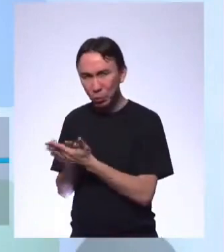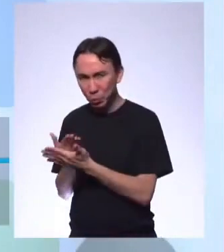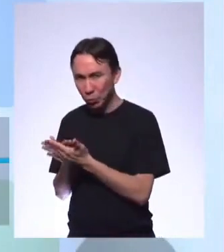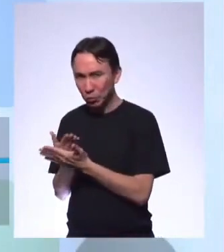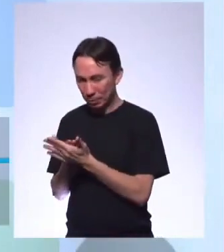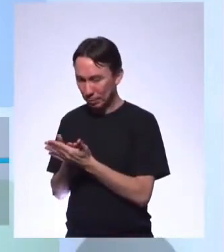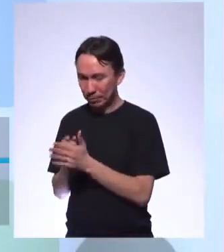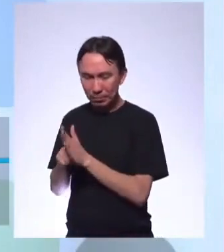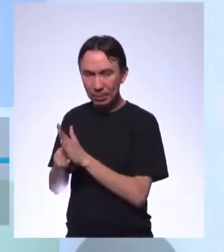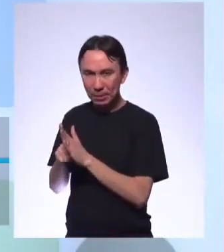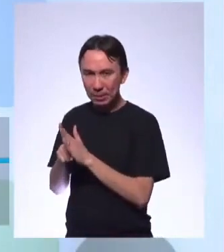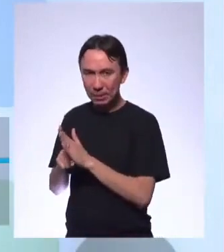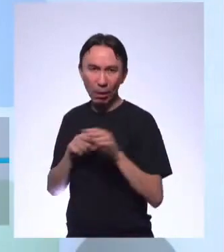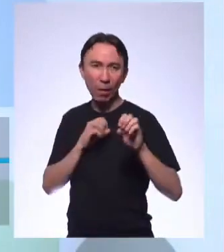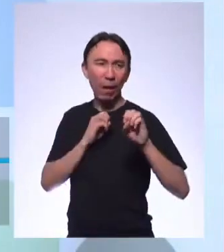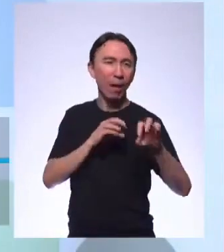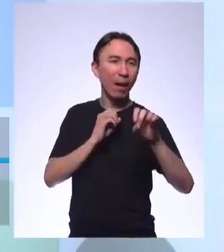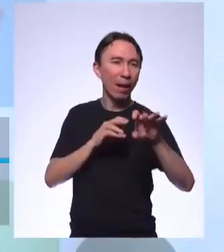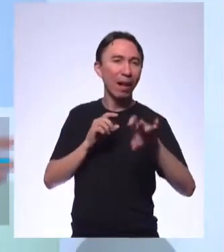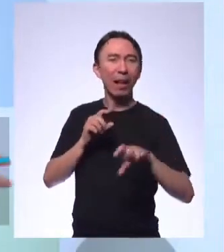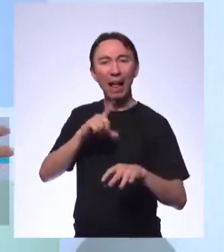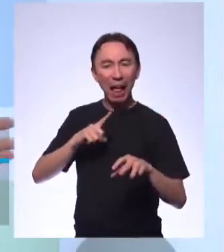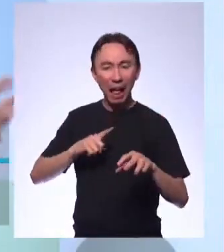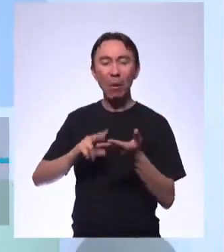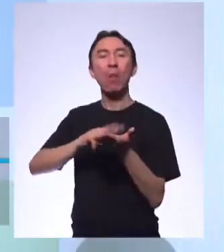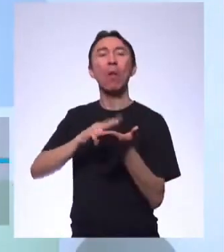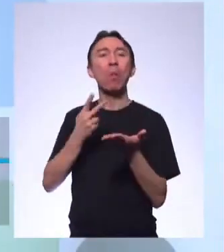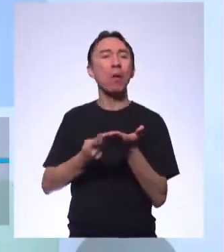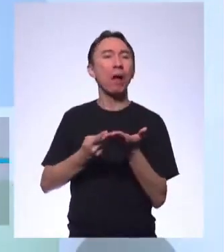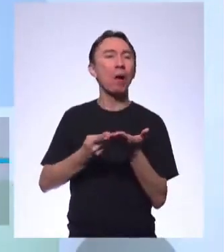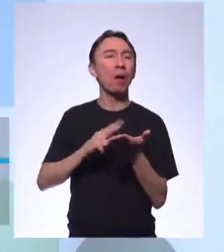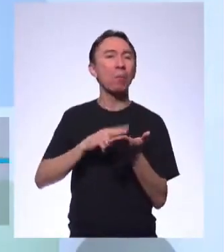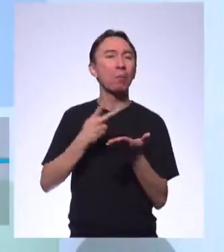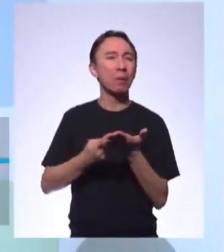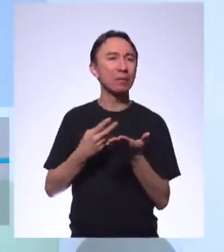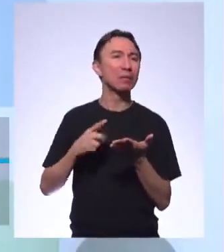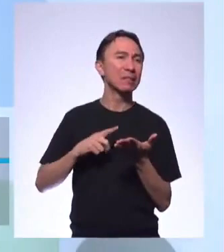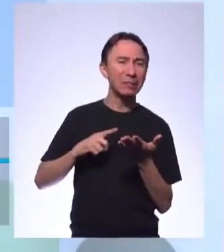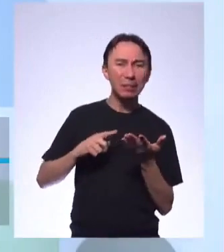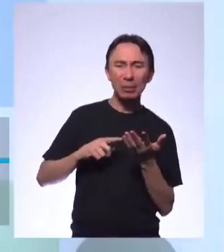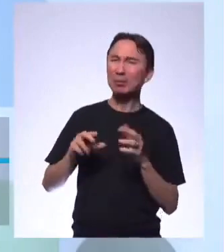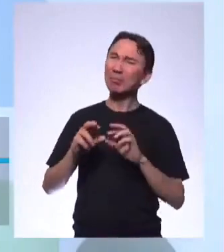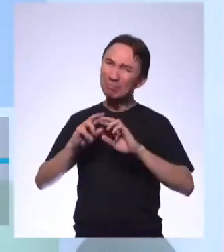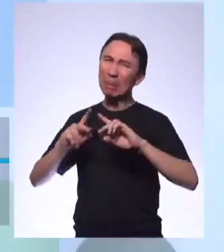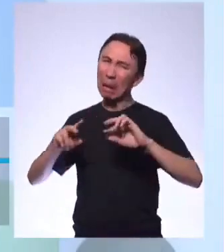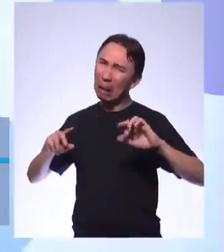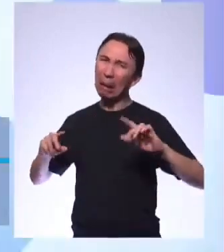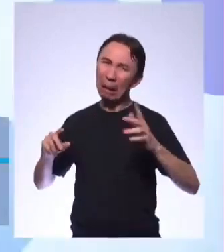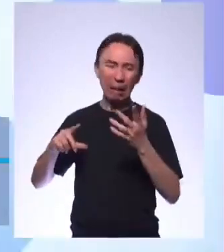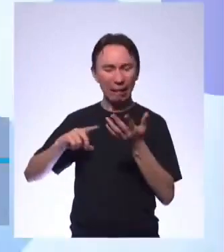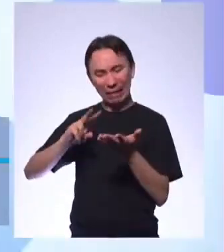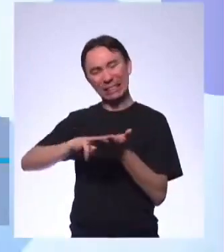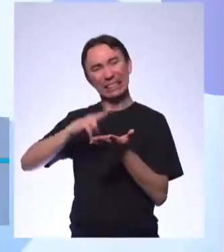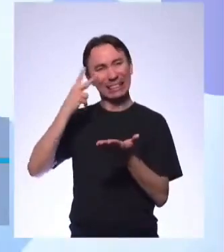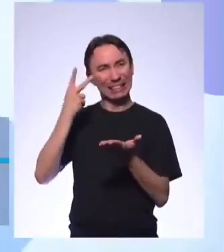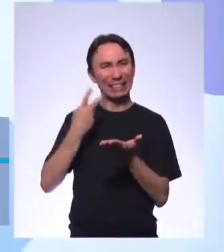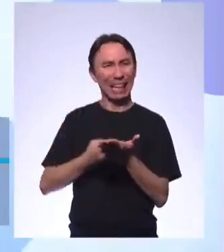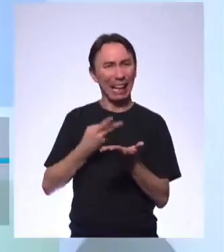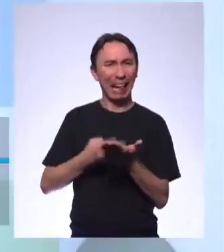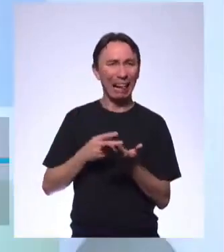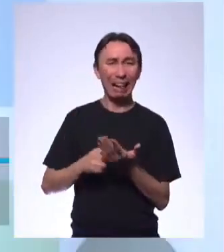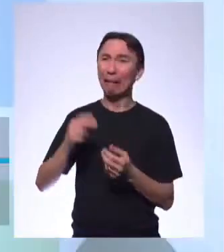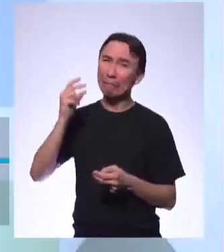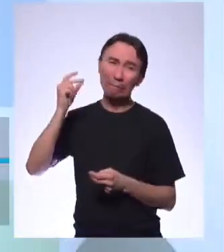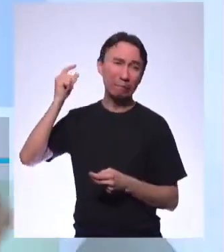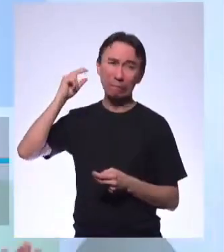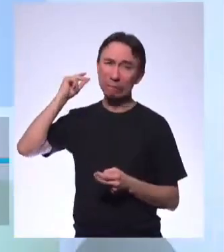aula, pesquisando, como ela é uma tradução, aparece de tudo que é jeito lá, sabe? Então, verdade, tem isso, né? Pode ter acontecido. Tradução é porque é antiga e ela é